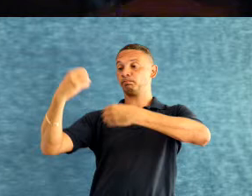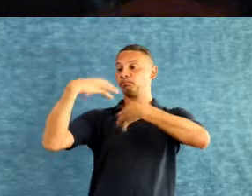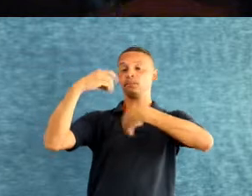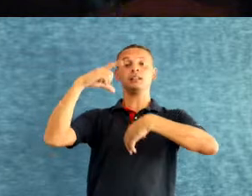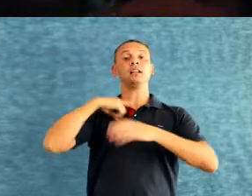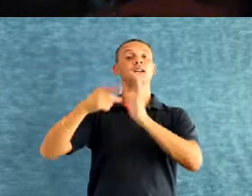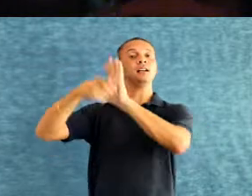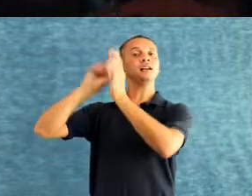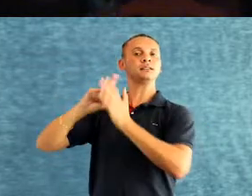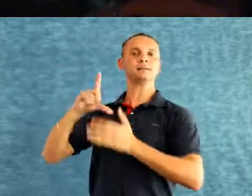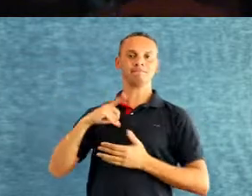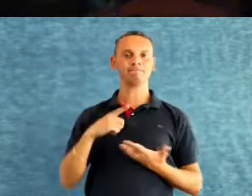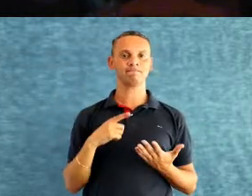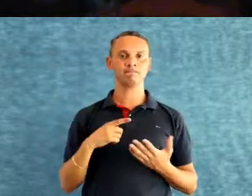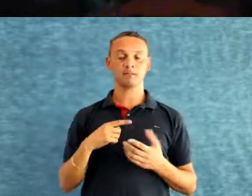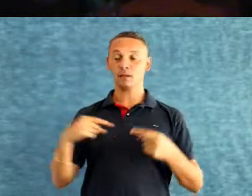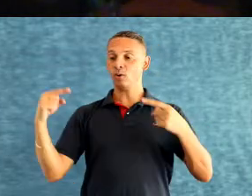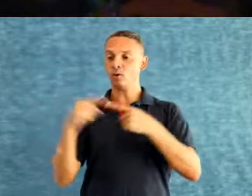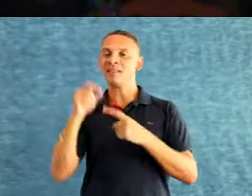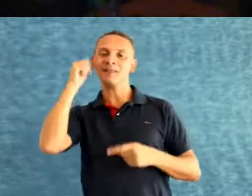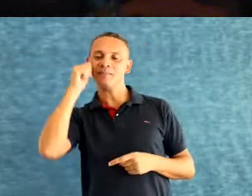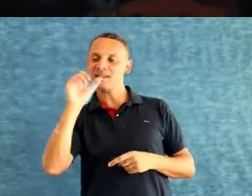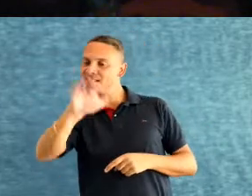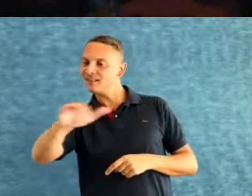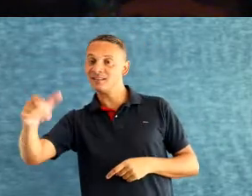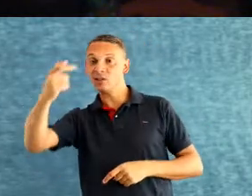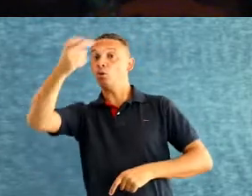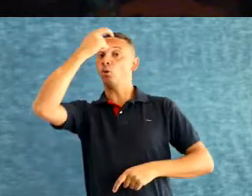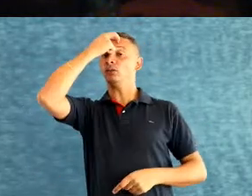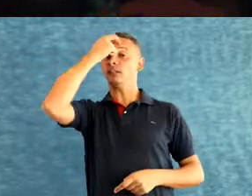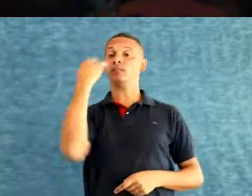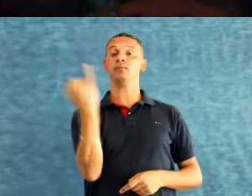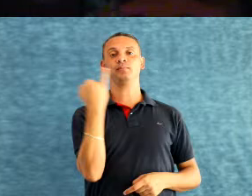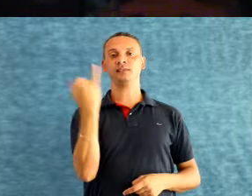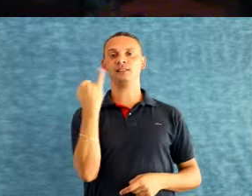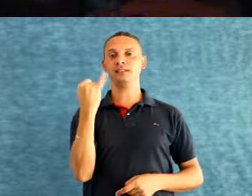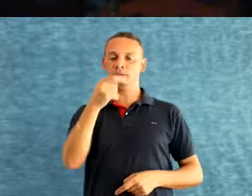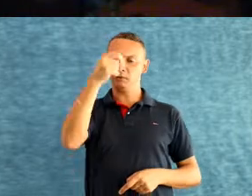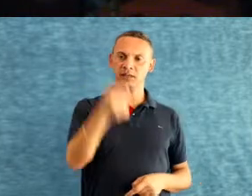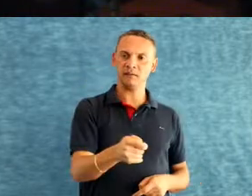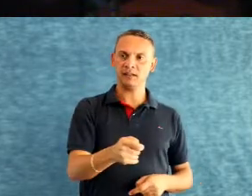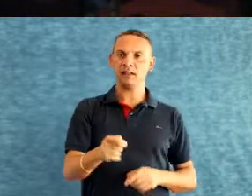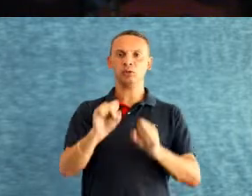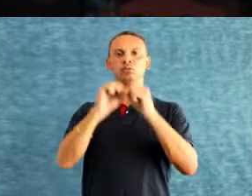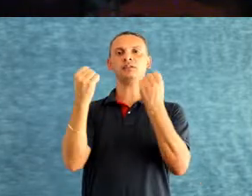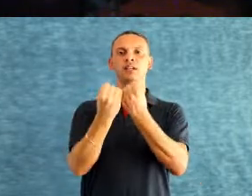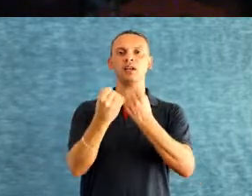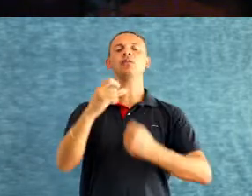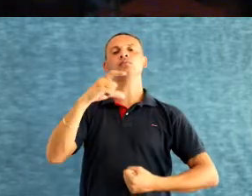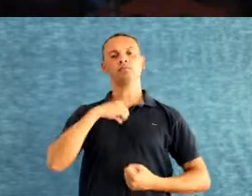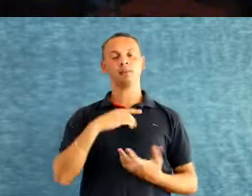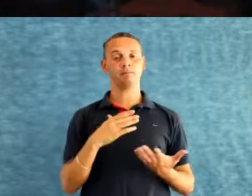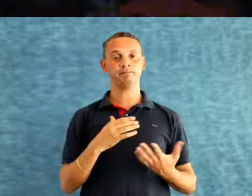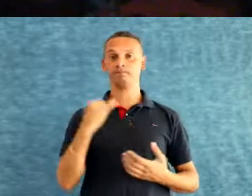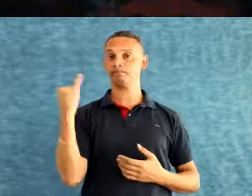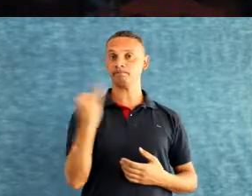meninas, torná-las conscientes de seus deveres e papéis sociais. É preciso lembrar que, nesse